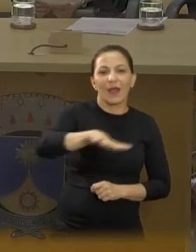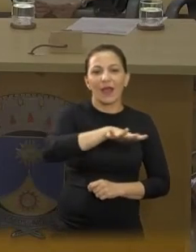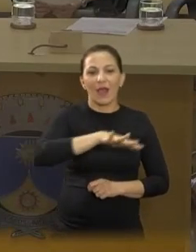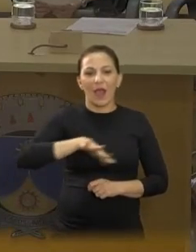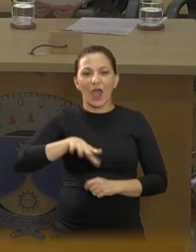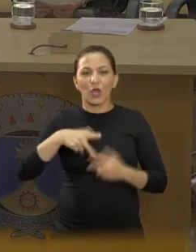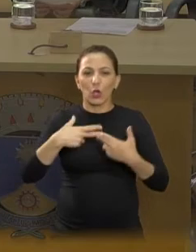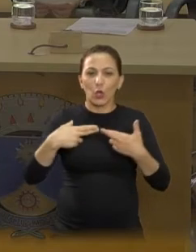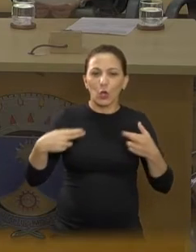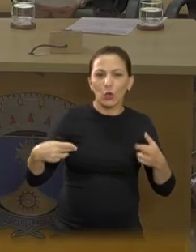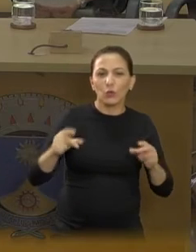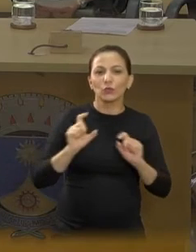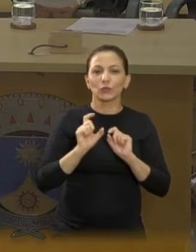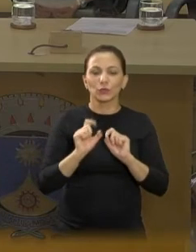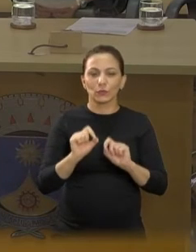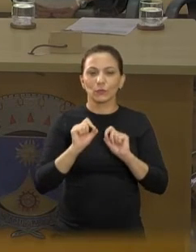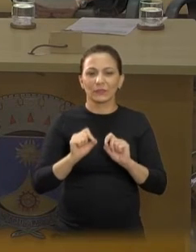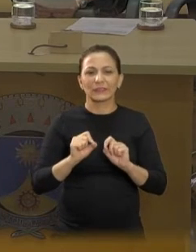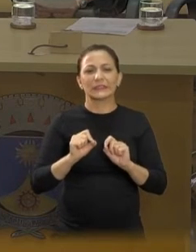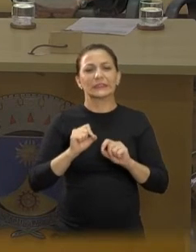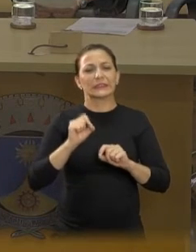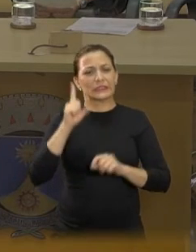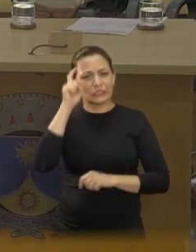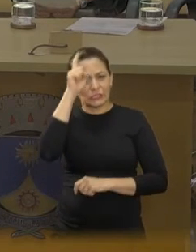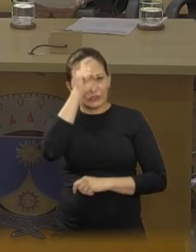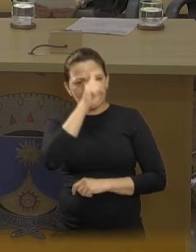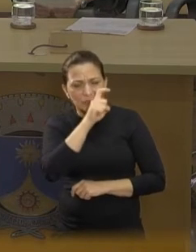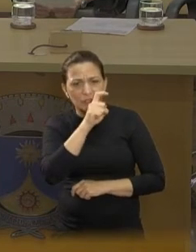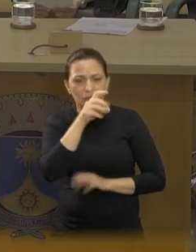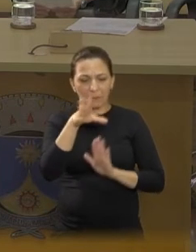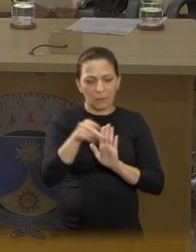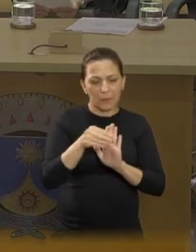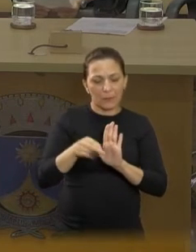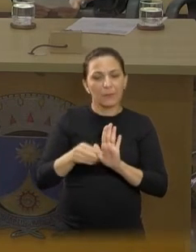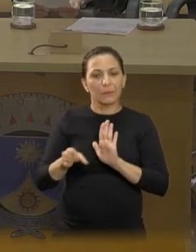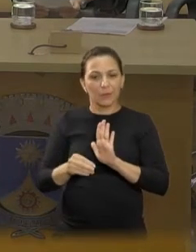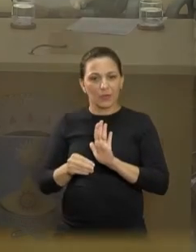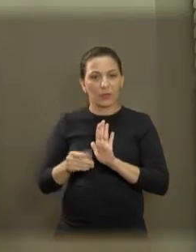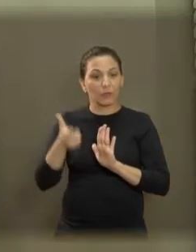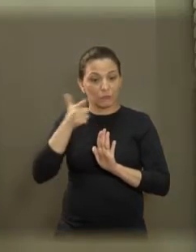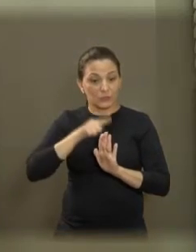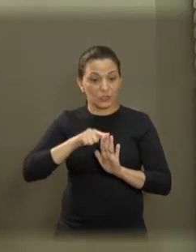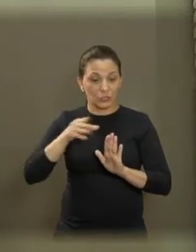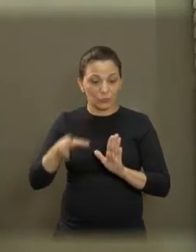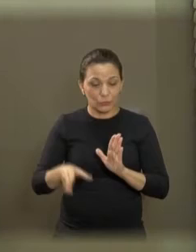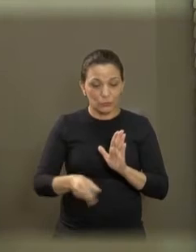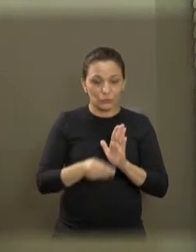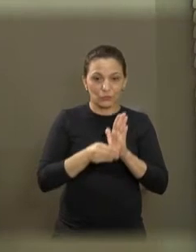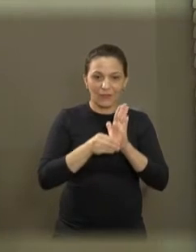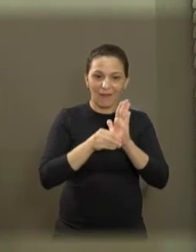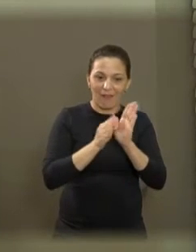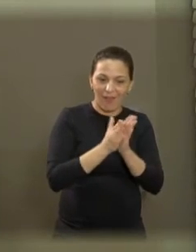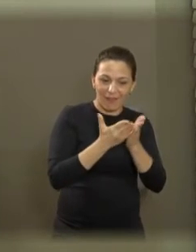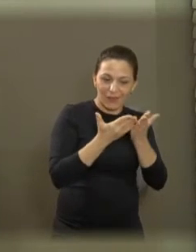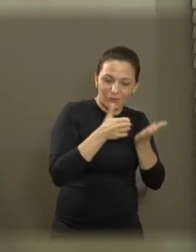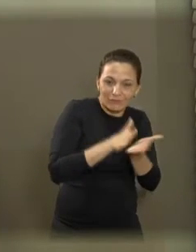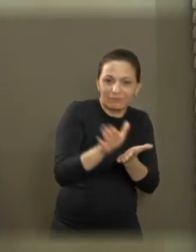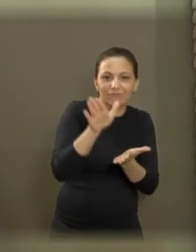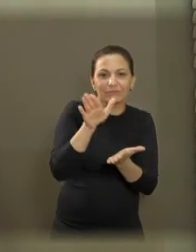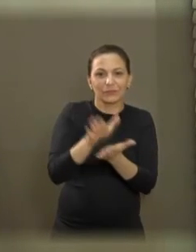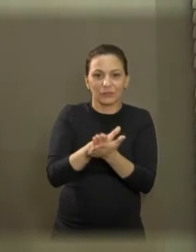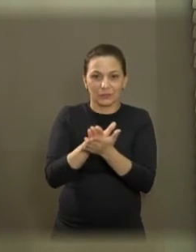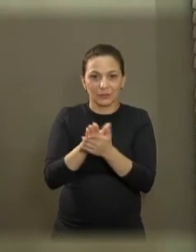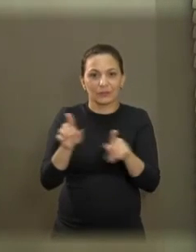davam muito trabalho para serem reunidos, o senhor realizou, além de colocar a sua